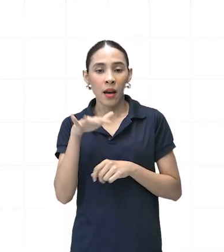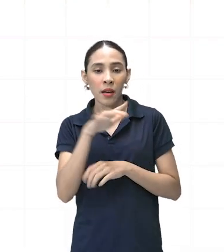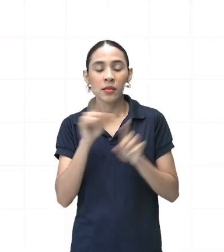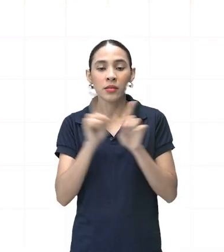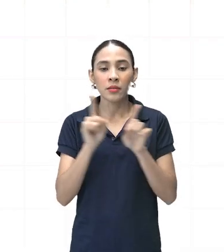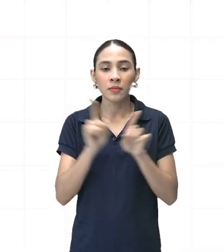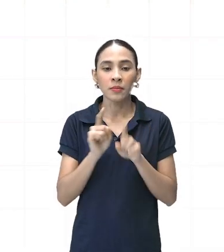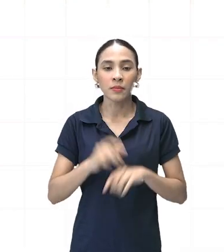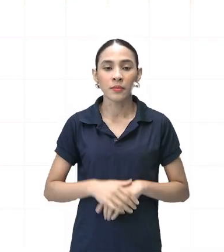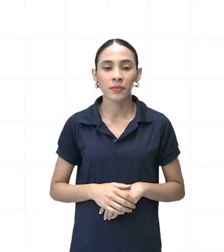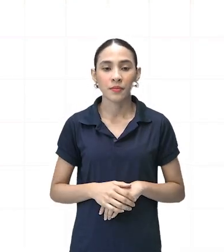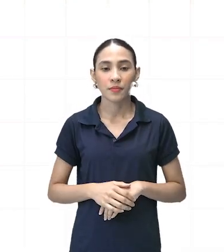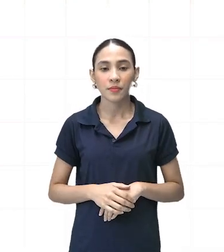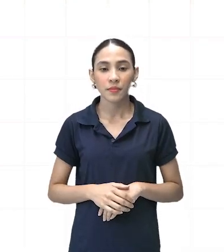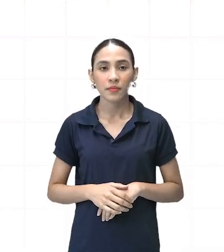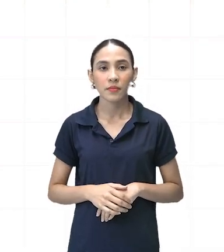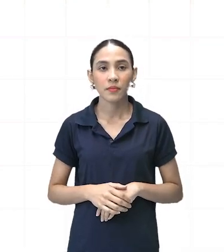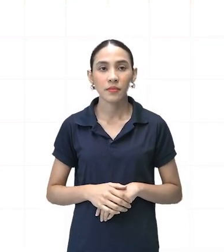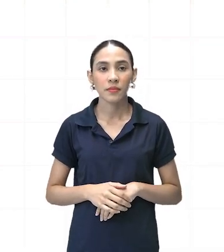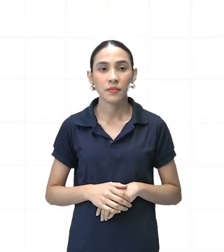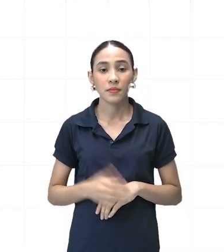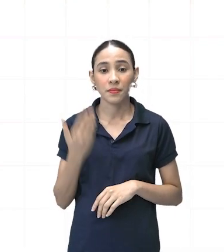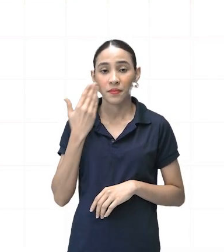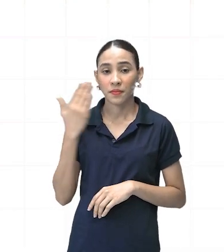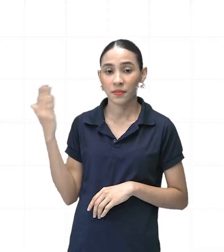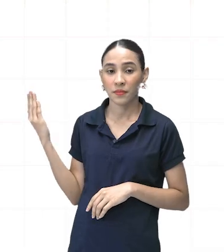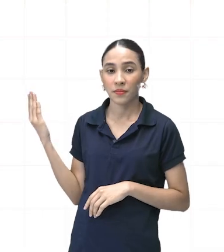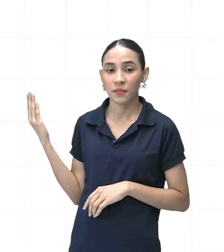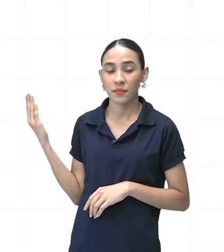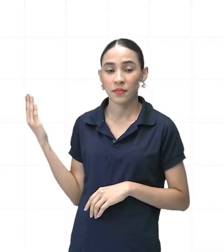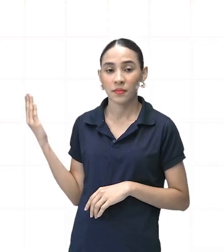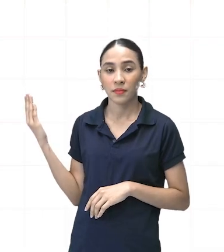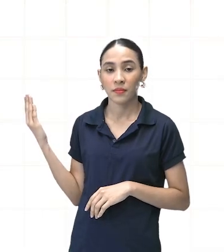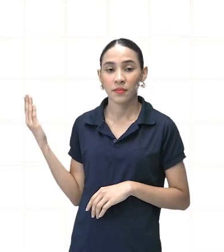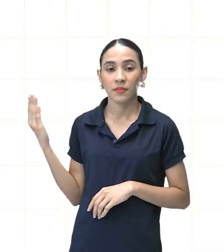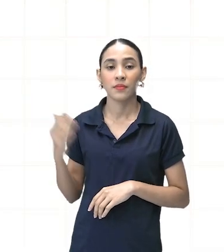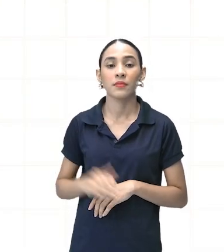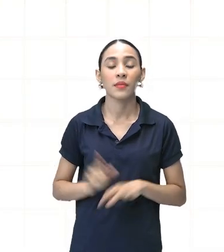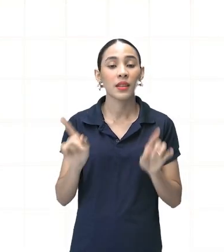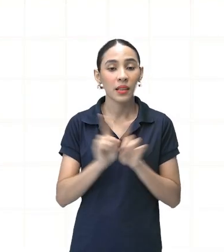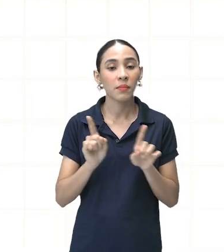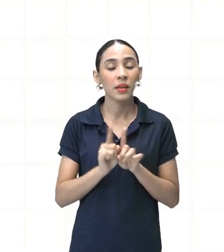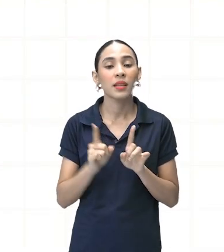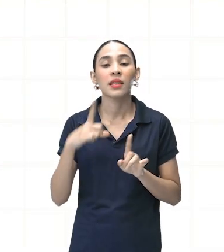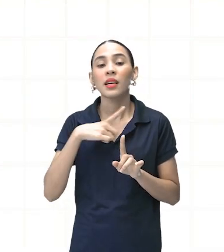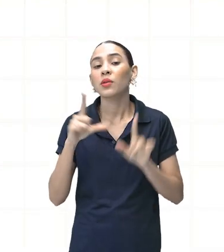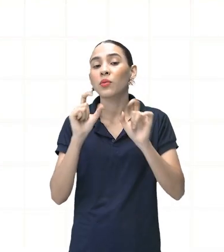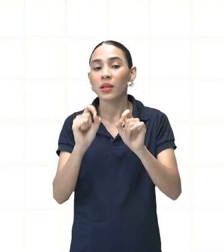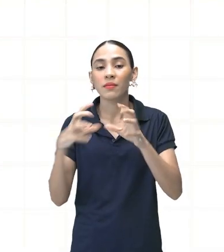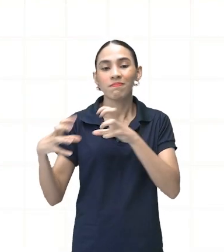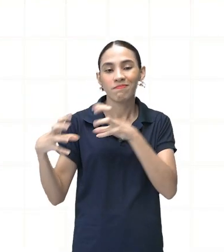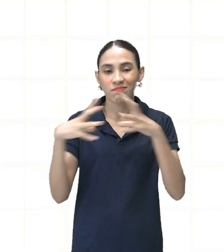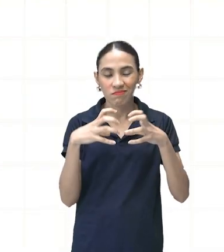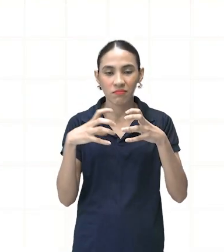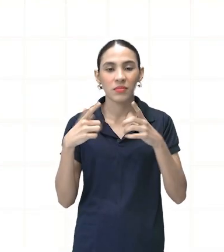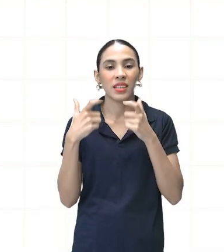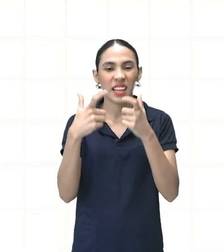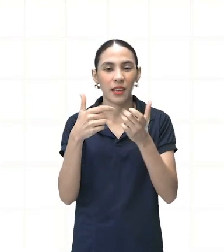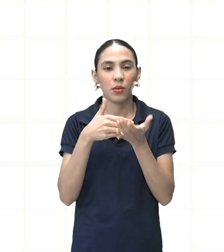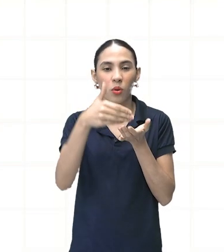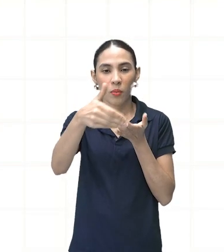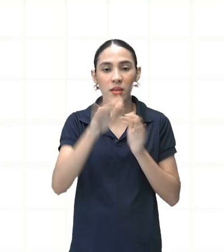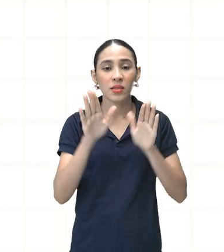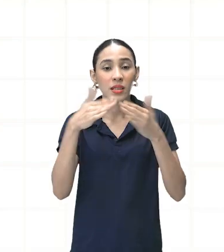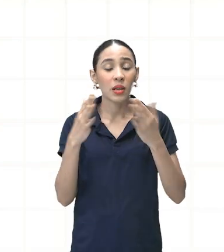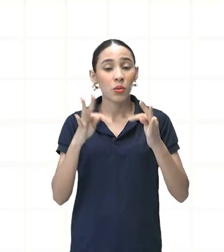áreas, olha só, Kiev e Kharkiv, tá? Que também acabam, né, tendo esse massacre logo no início.